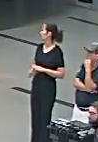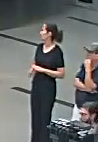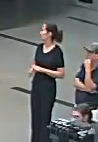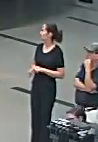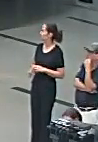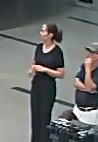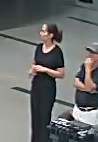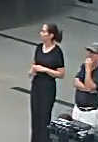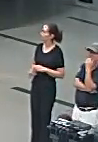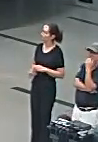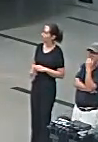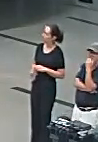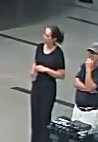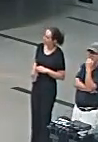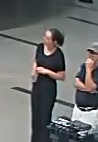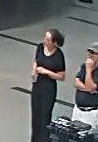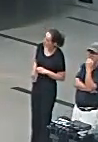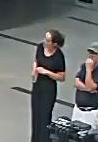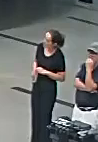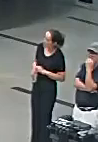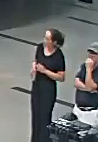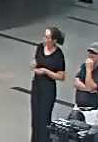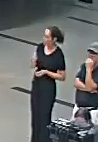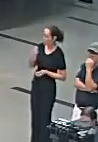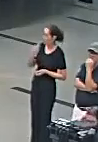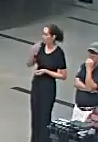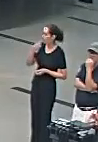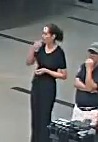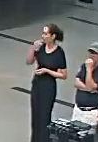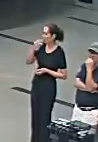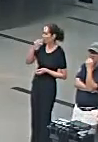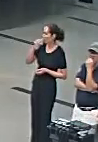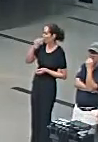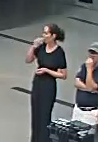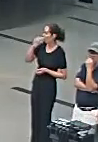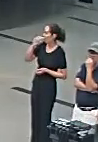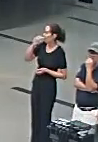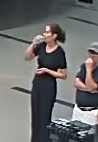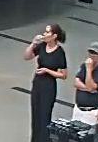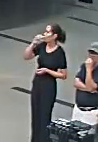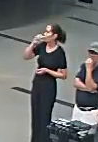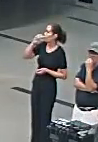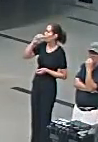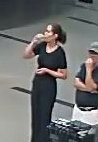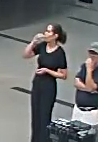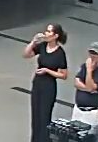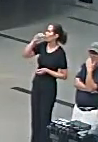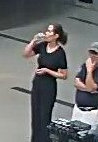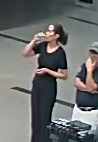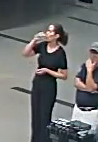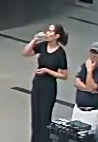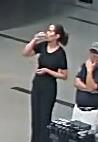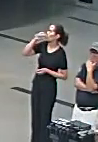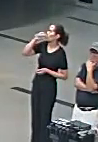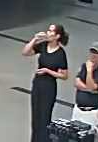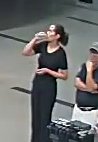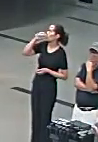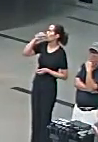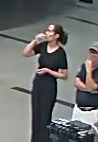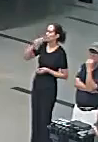paraplégica então eu a questão que eu quero fazer que eu estive na mobilização na manifestação feita